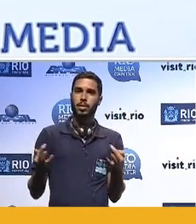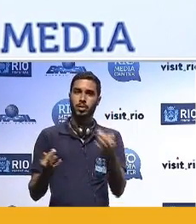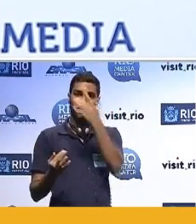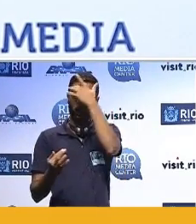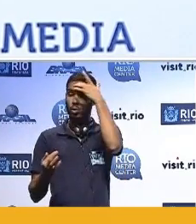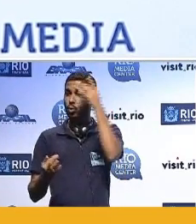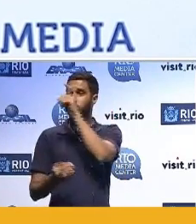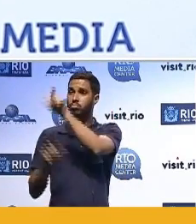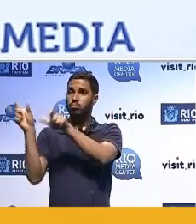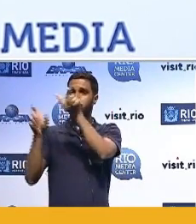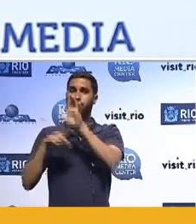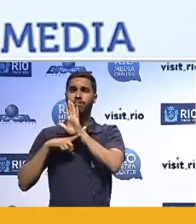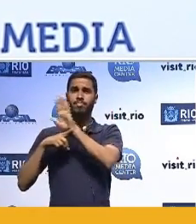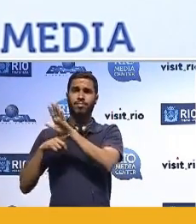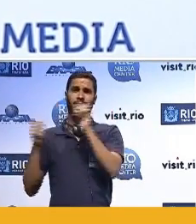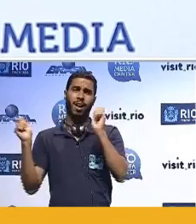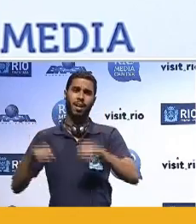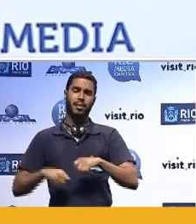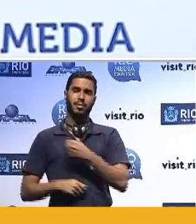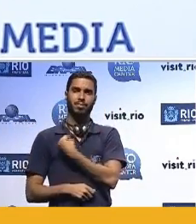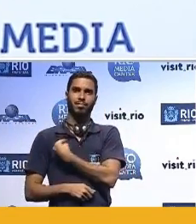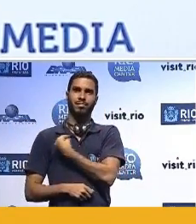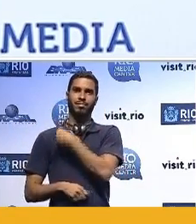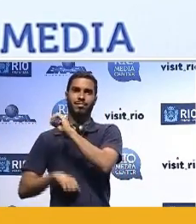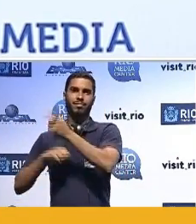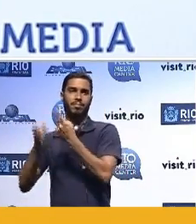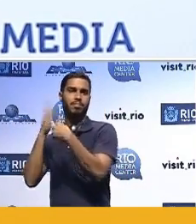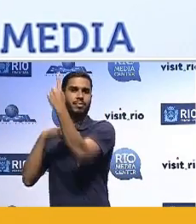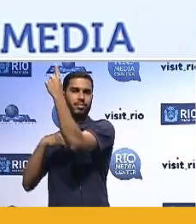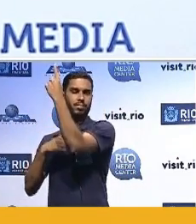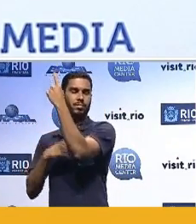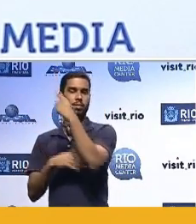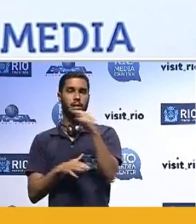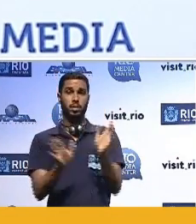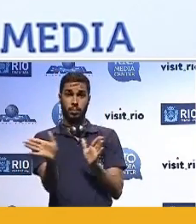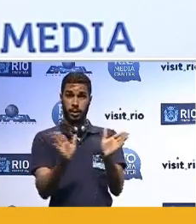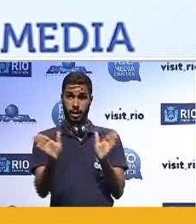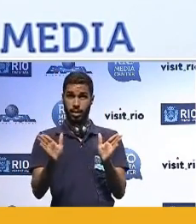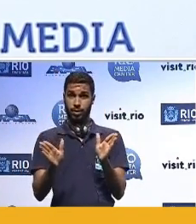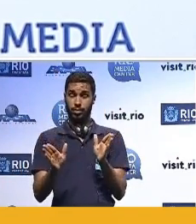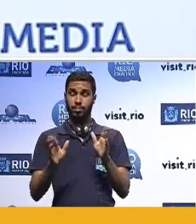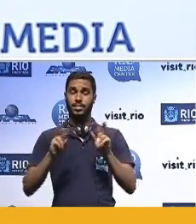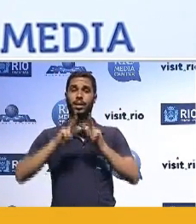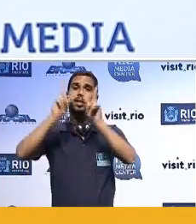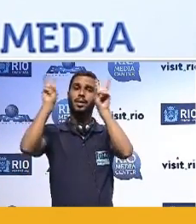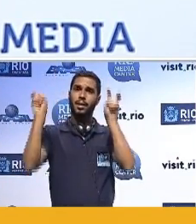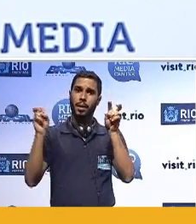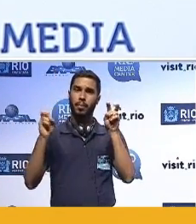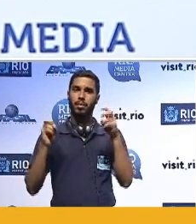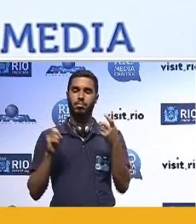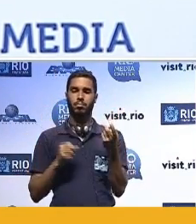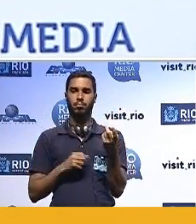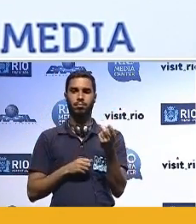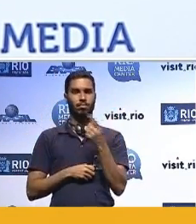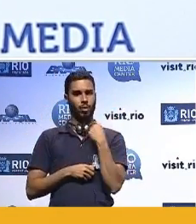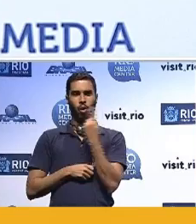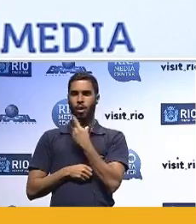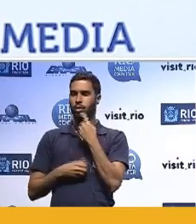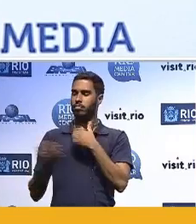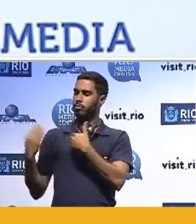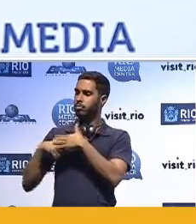no mundo. A acessibilidade é um tema que para nós no Ministério do Turismo não podia ser